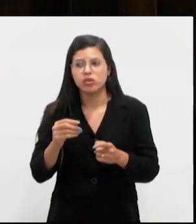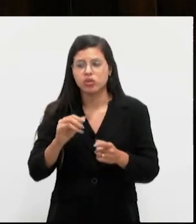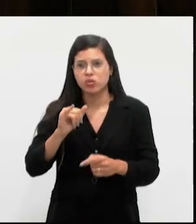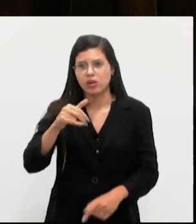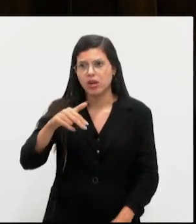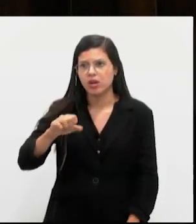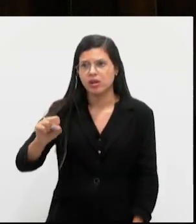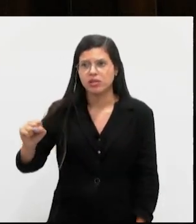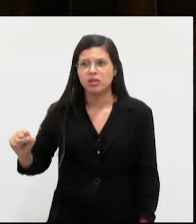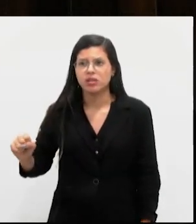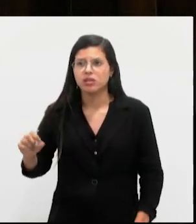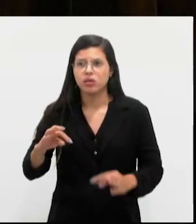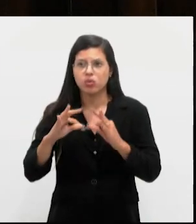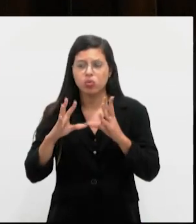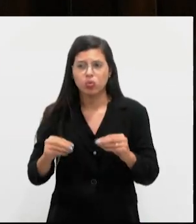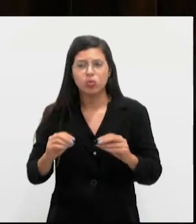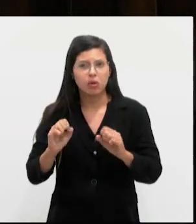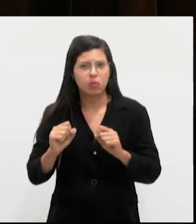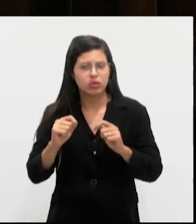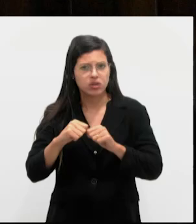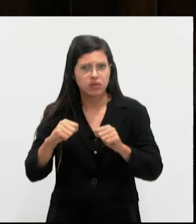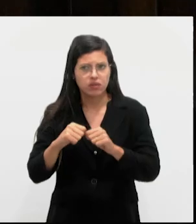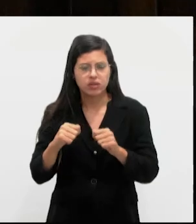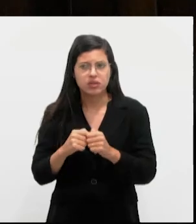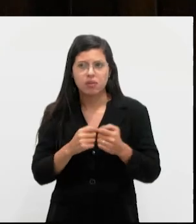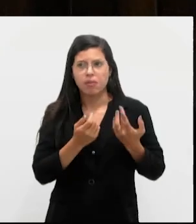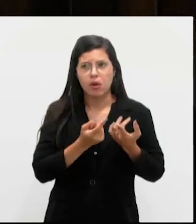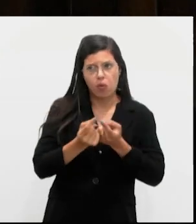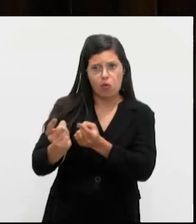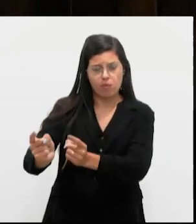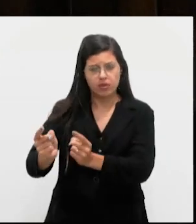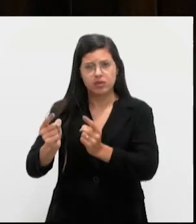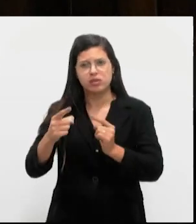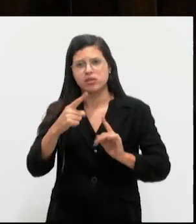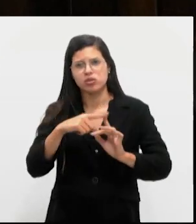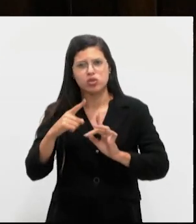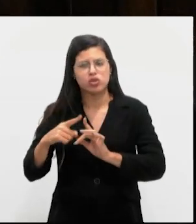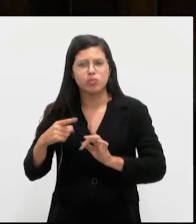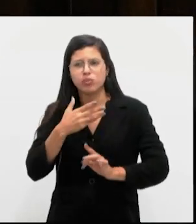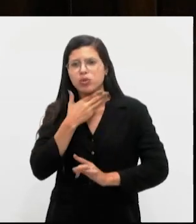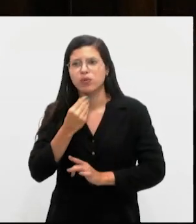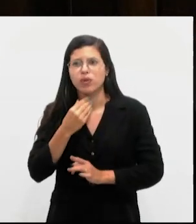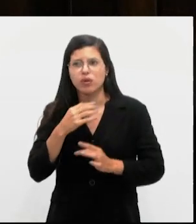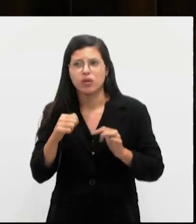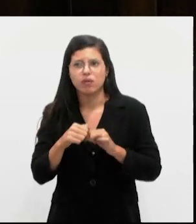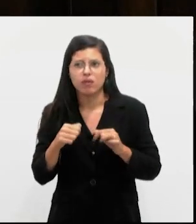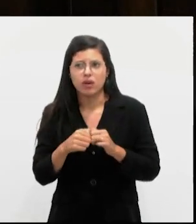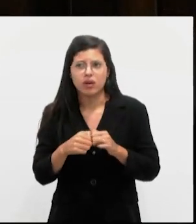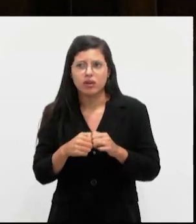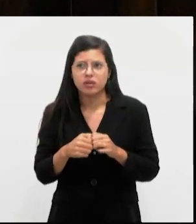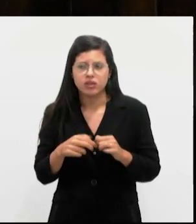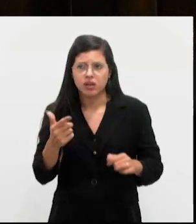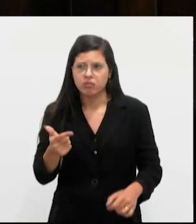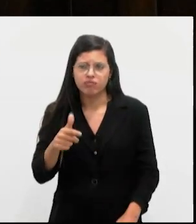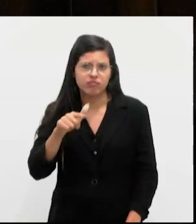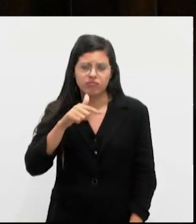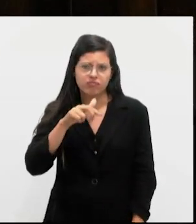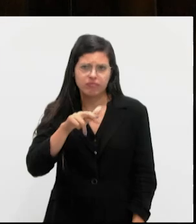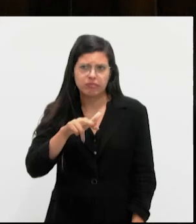Tudo que podia fazer para combater esse tipo de fraude ele fez. Nem irmão ele tem, diga-se de